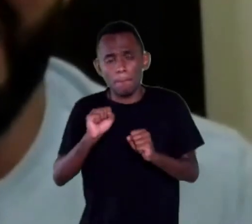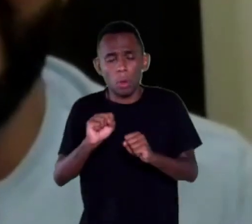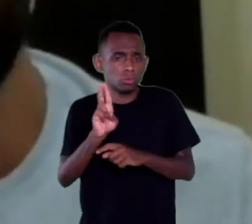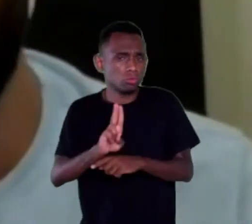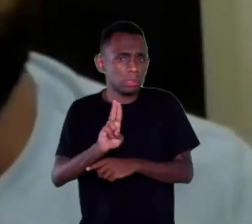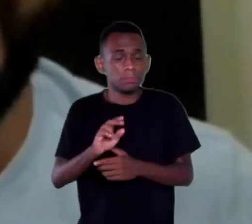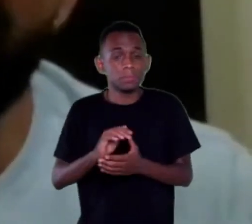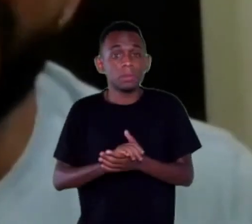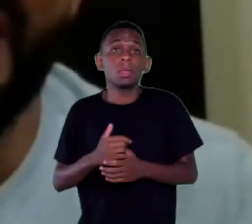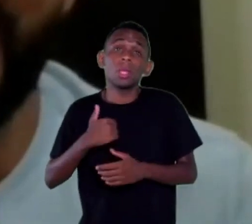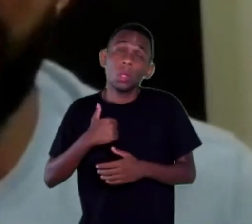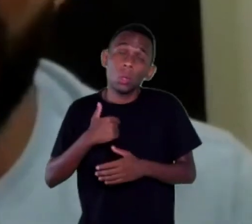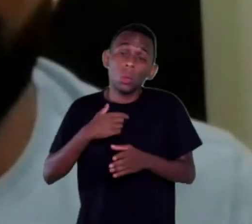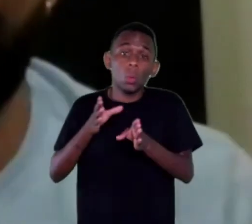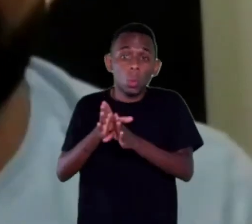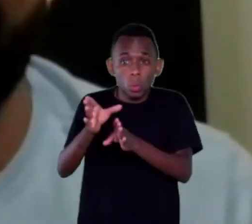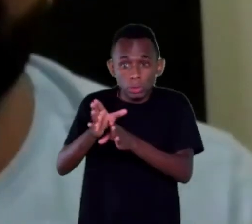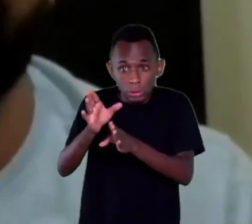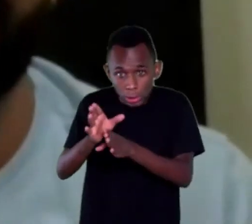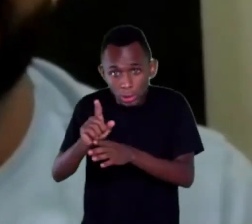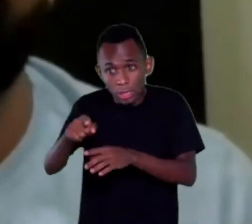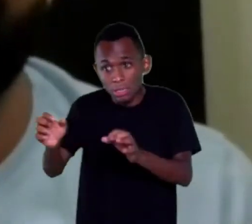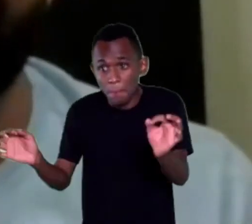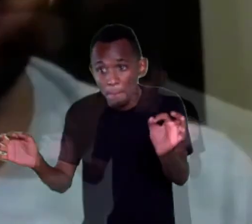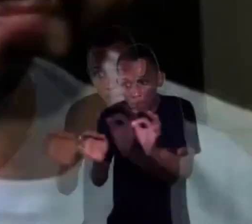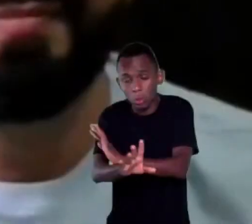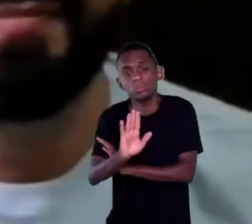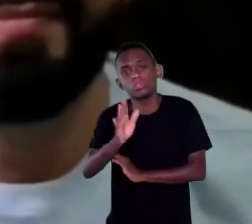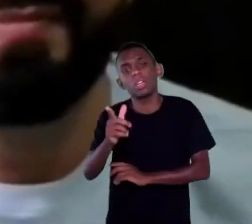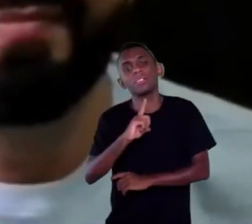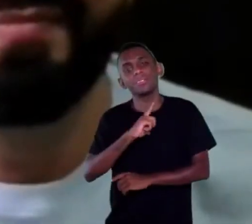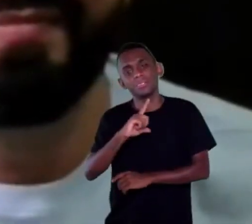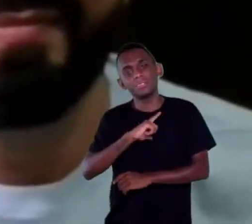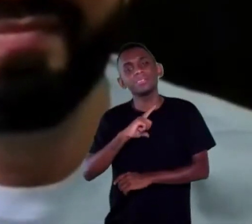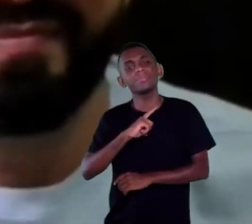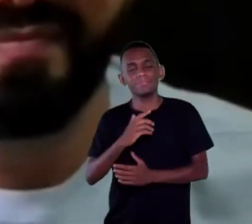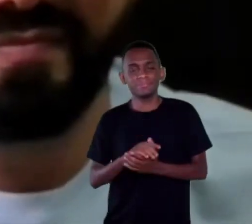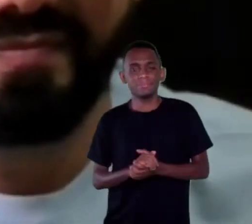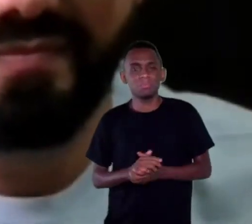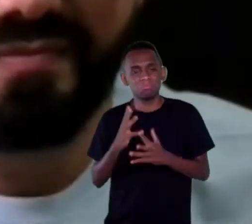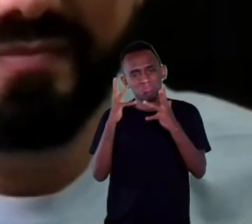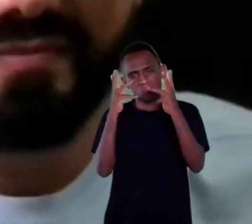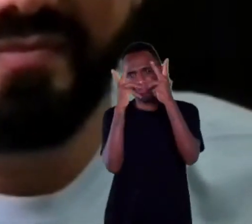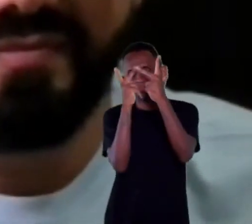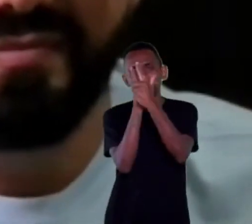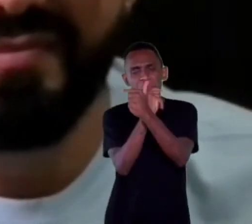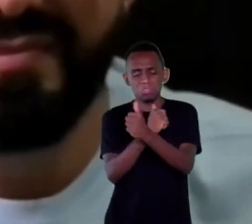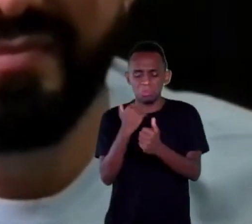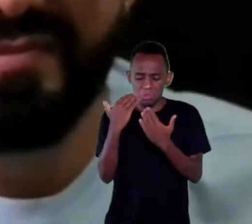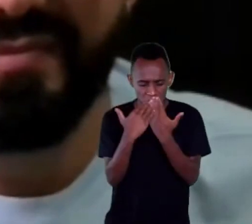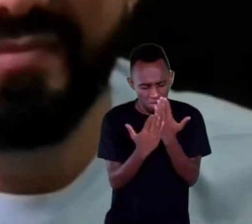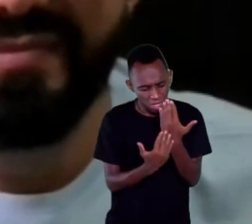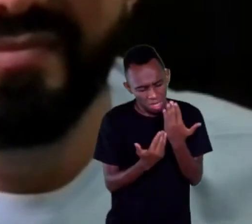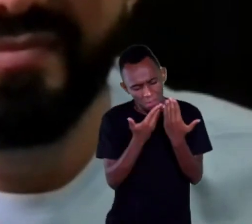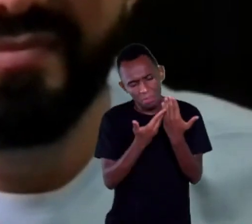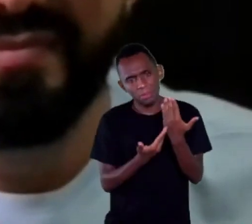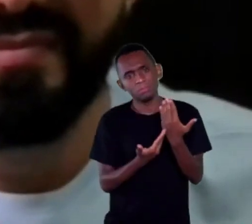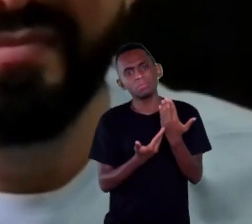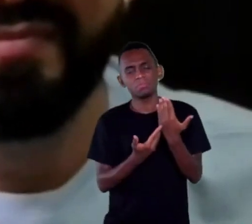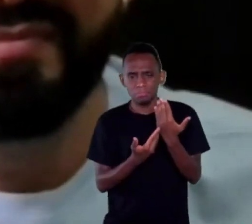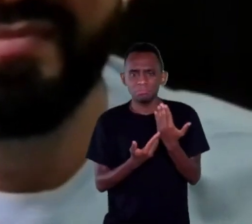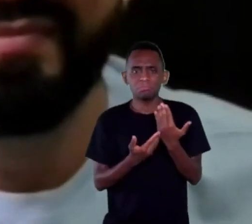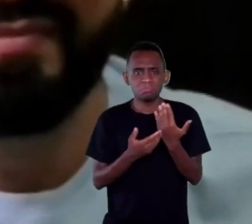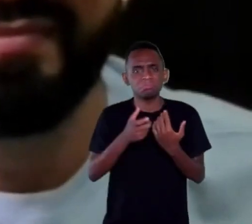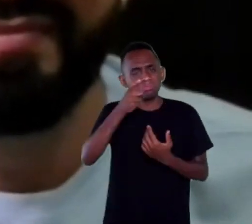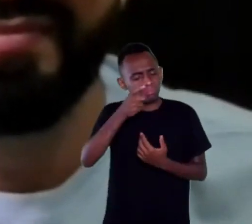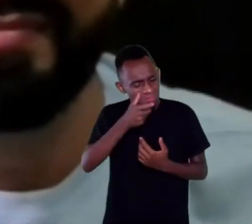eu sugeri o que eu queria e ele tinha pronto. Nossa, ficou muito bonito. Um livro, assim, bem